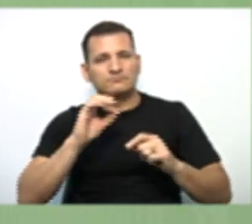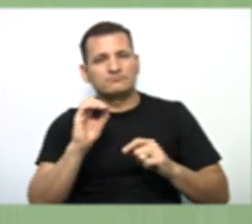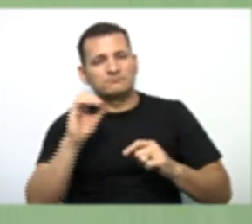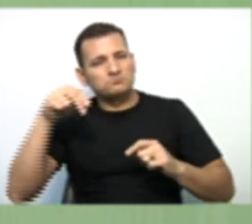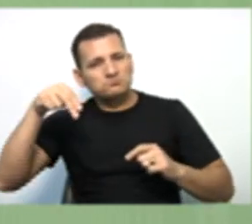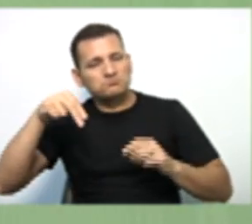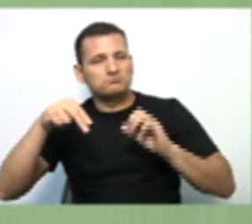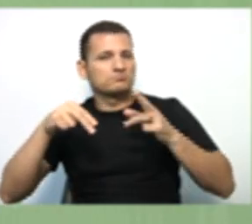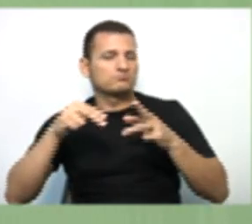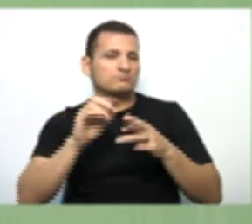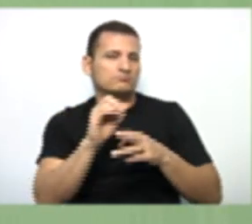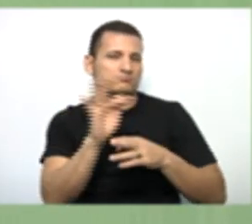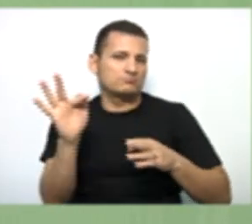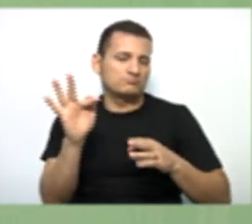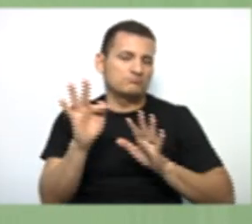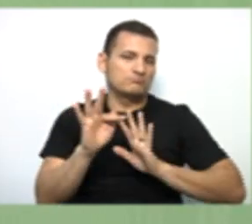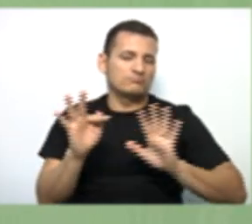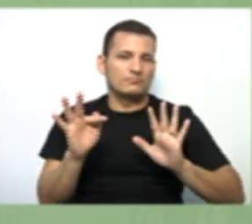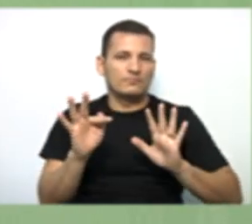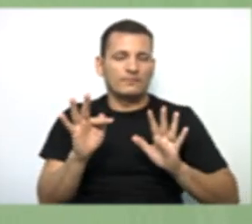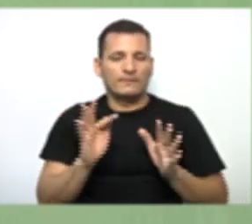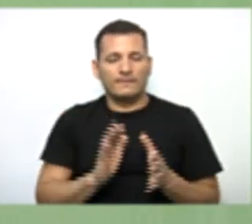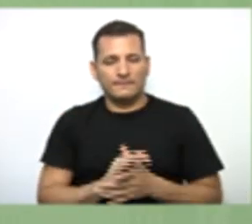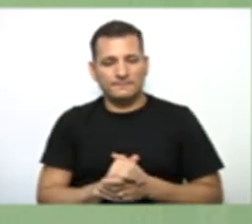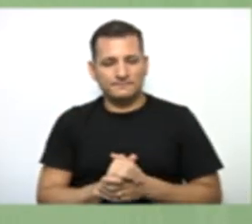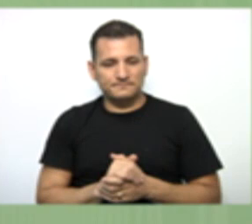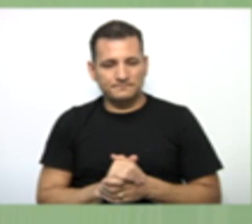se está com tensão ou sem tensão.